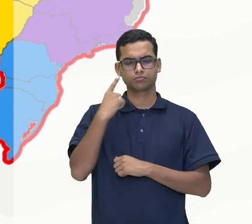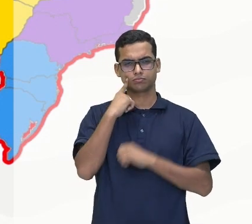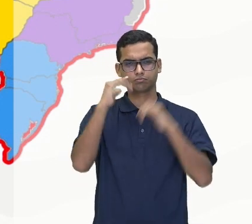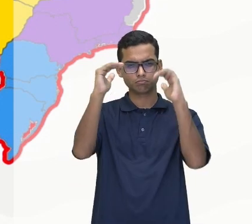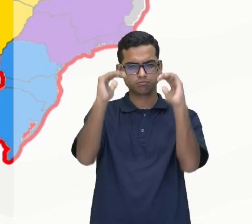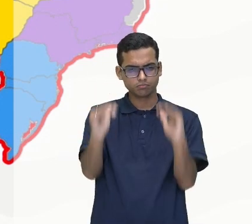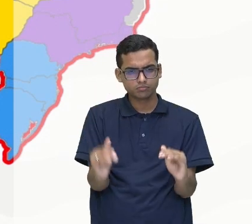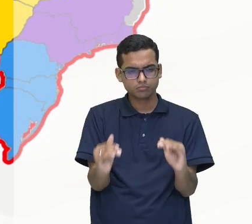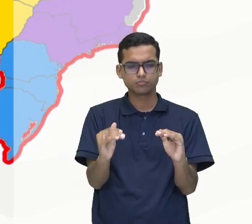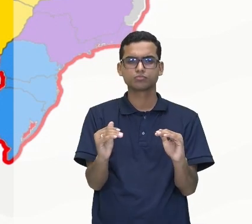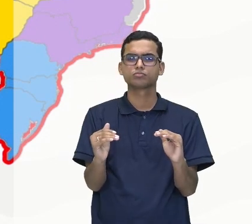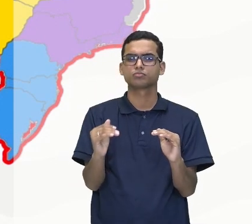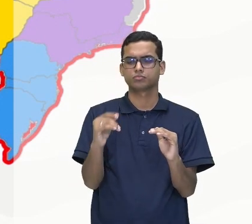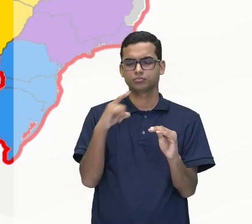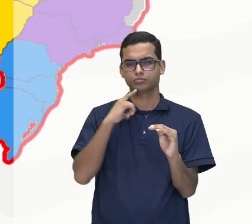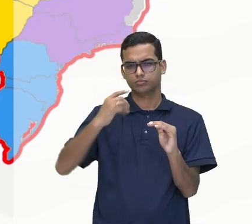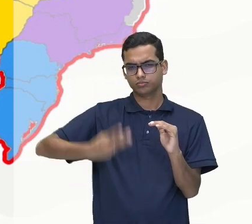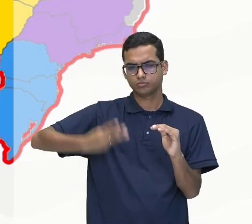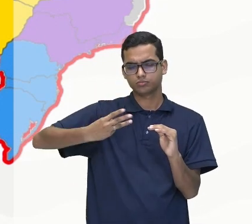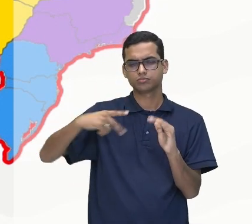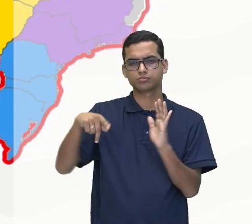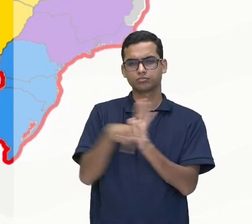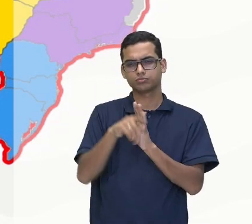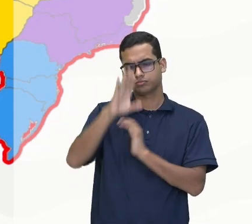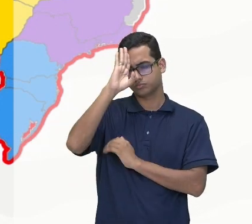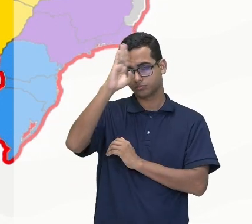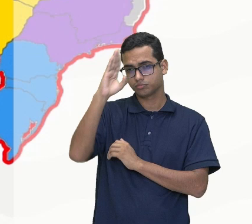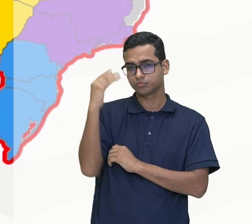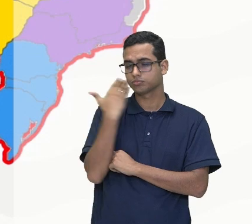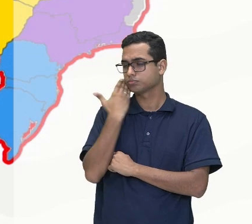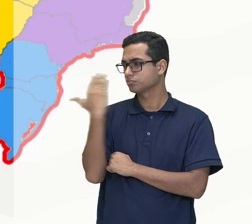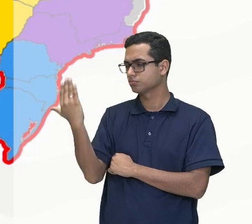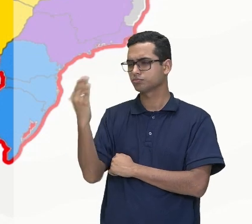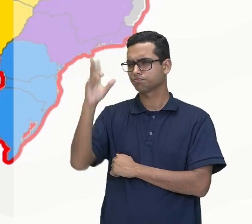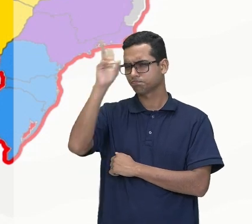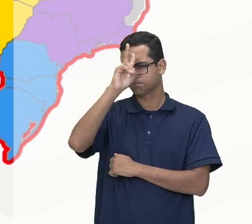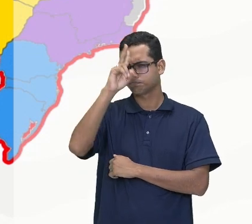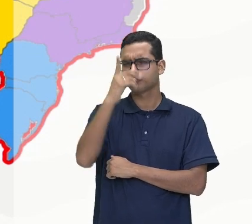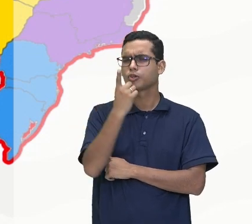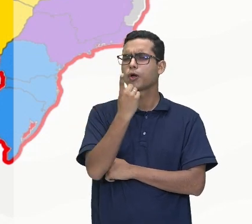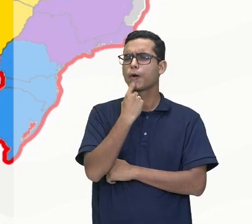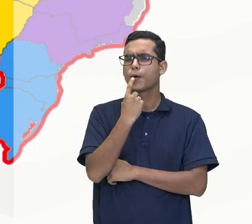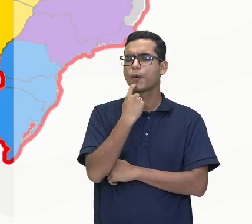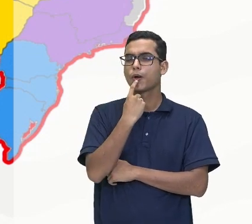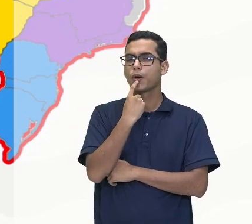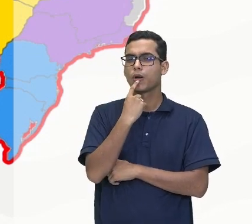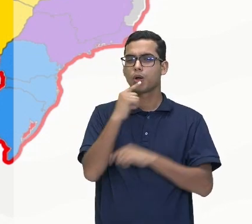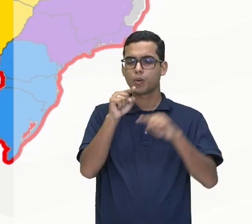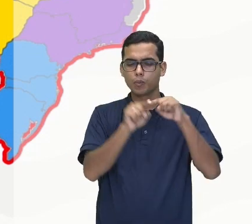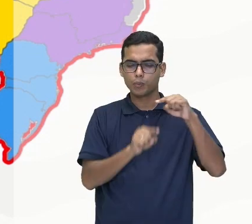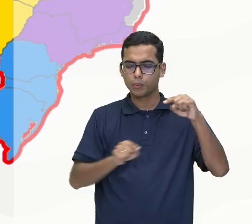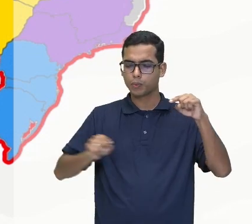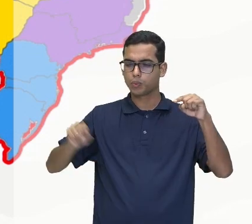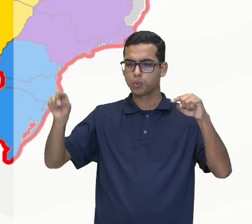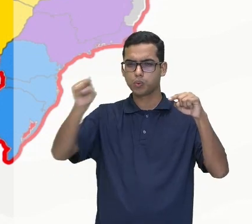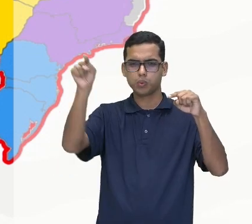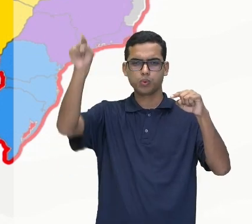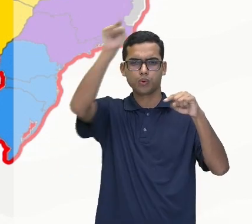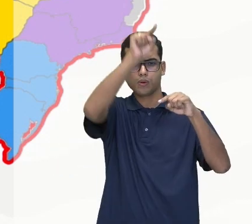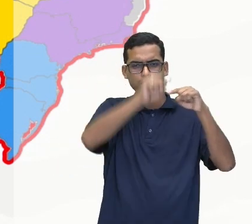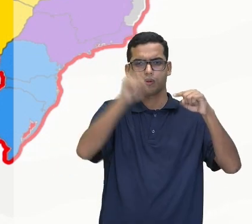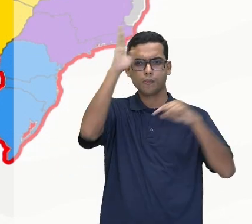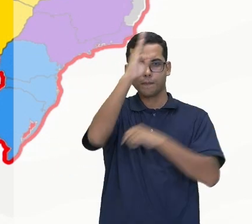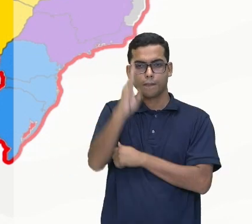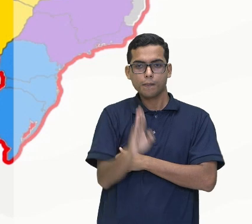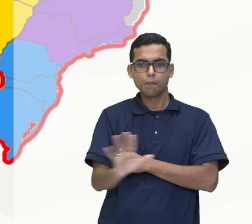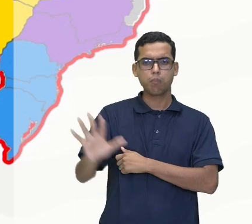as 5 regiões. Lembrando que lá no início, em vermelho, nós temos todo o território brasileiro,